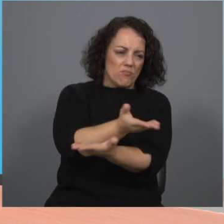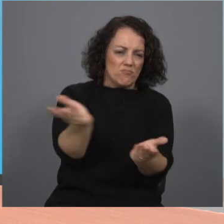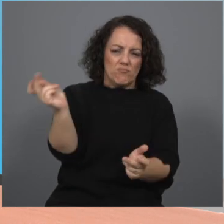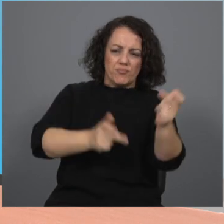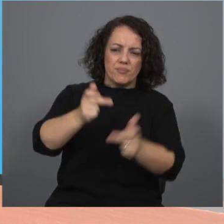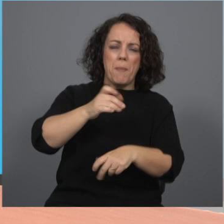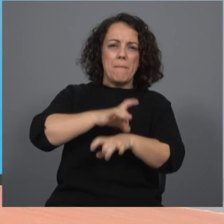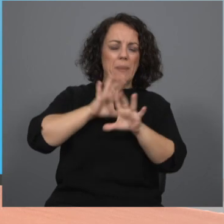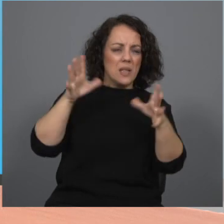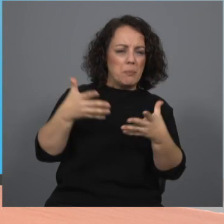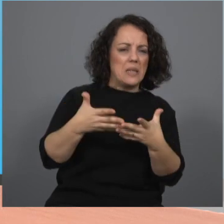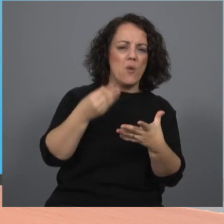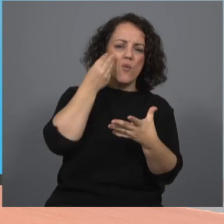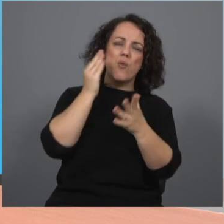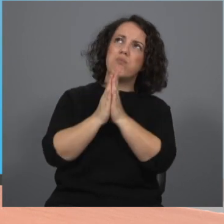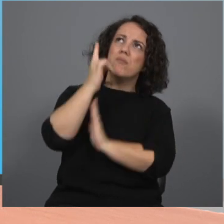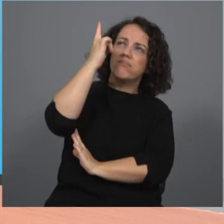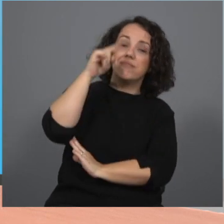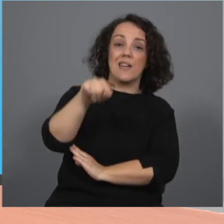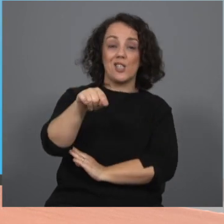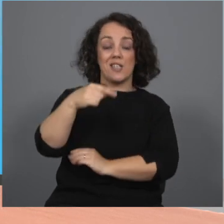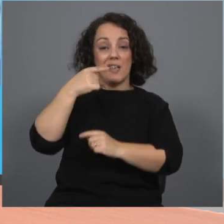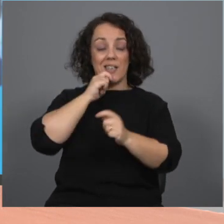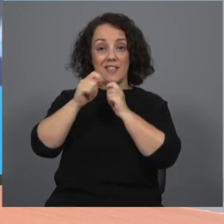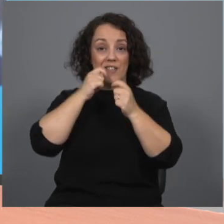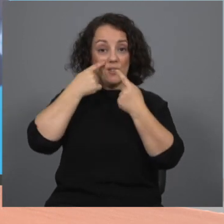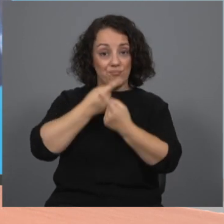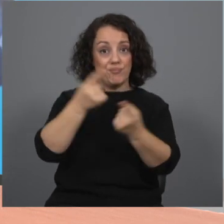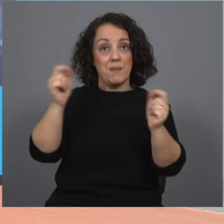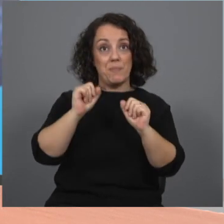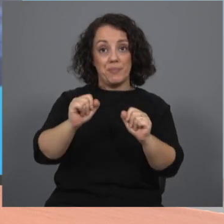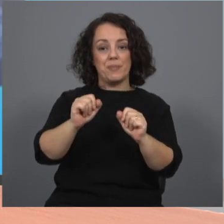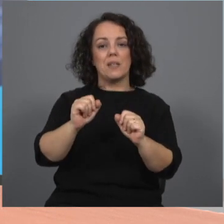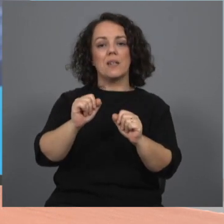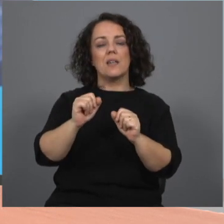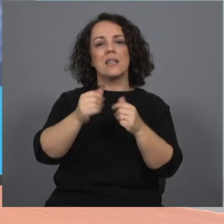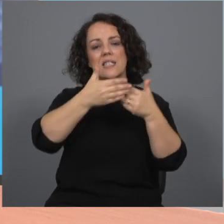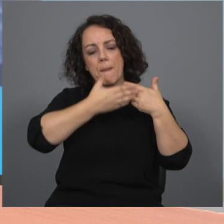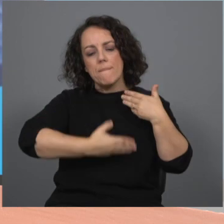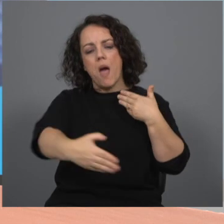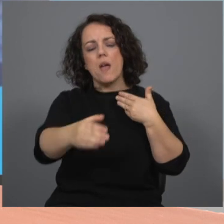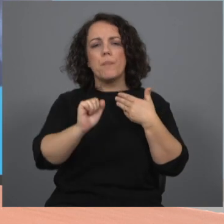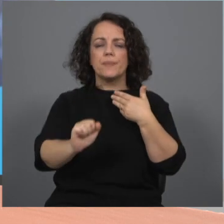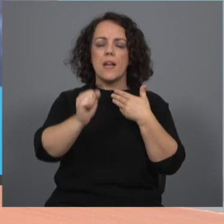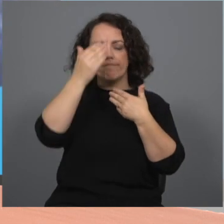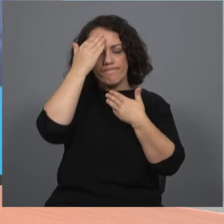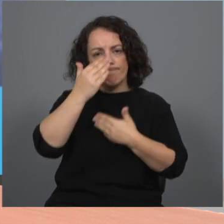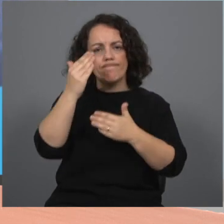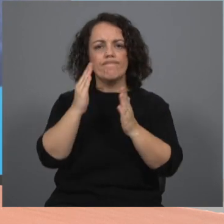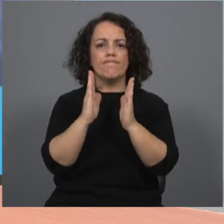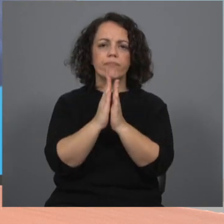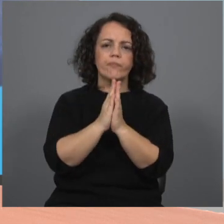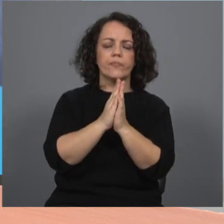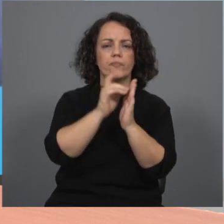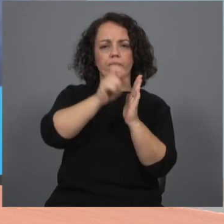divino, e emitimos esta entrevista quando termina a semana oitava de oração pela unidade dos cristãos. Que contributo tem aqui o